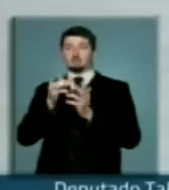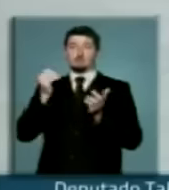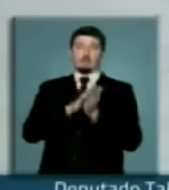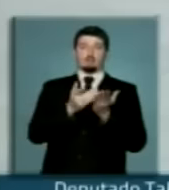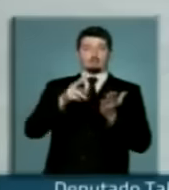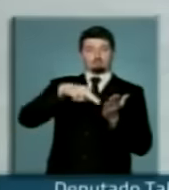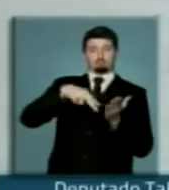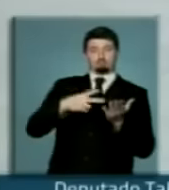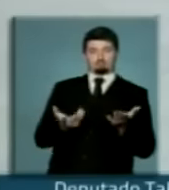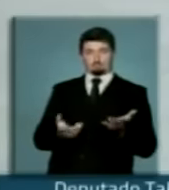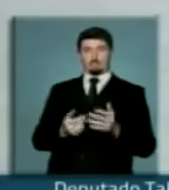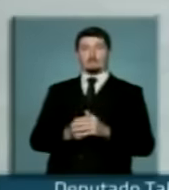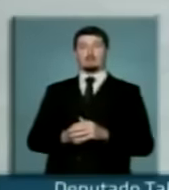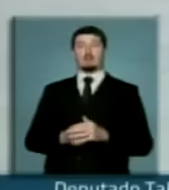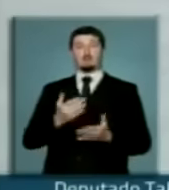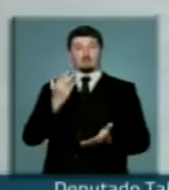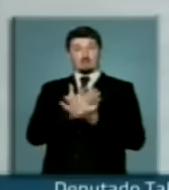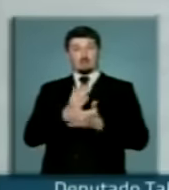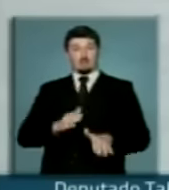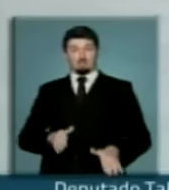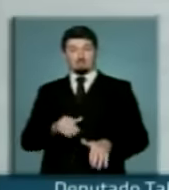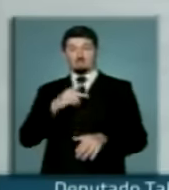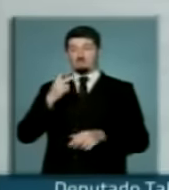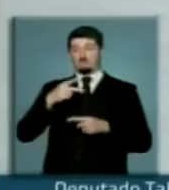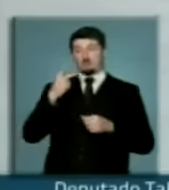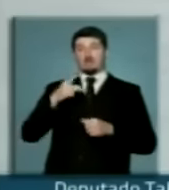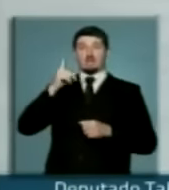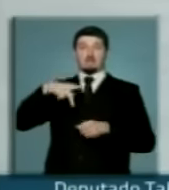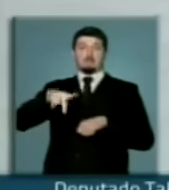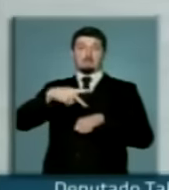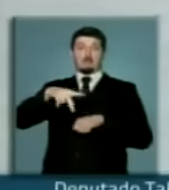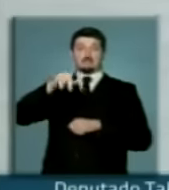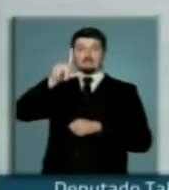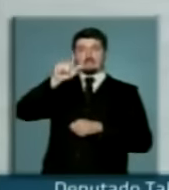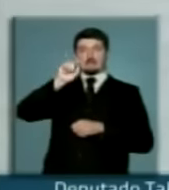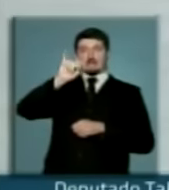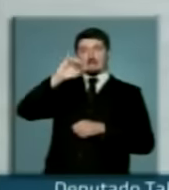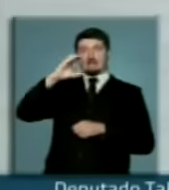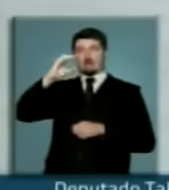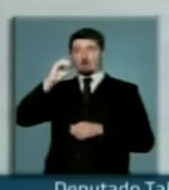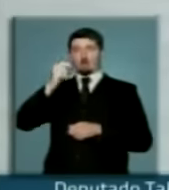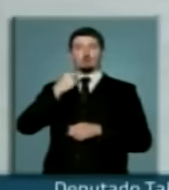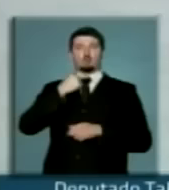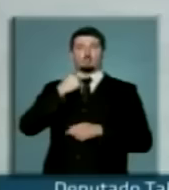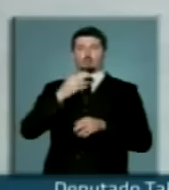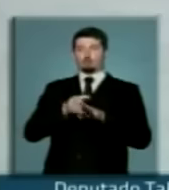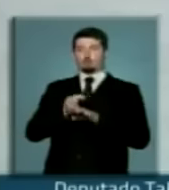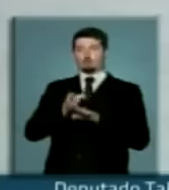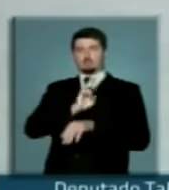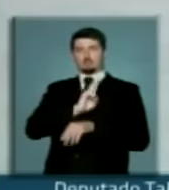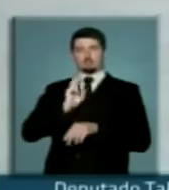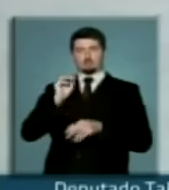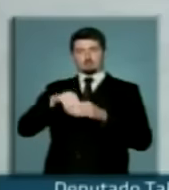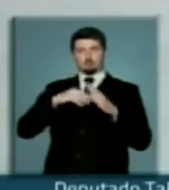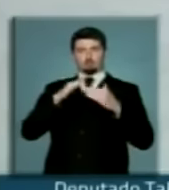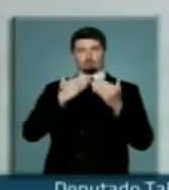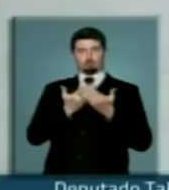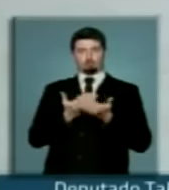começaram a banir com essa hipocrisia da chamado país laico, que não pode ter uma orientação